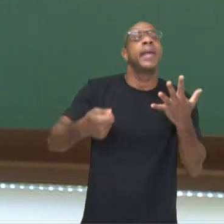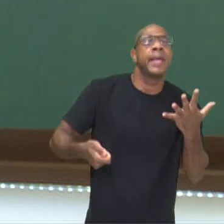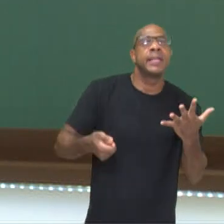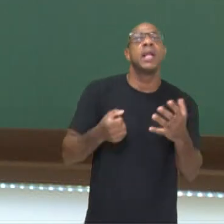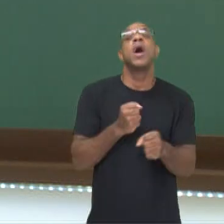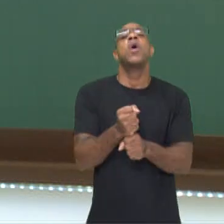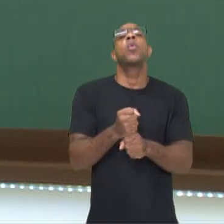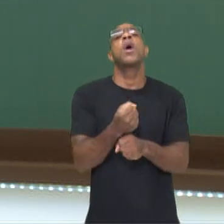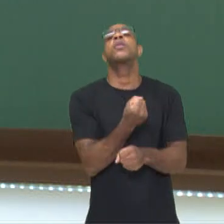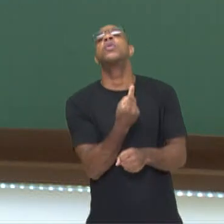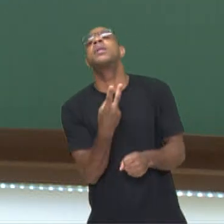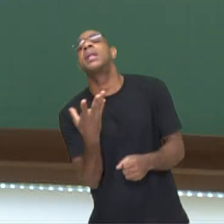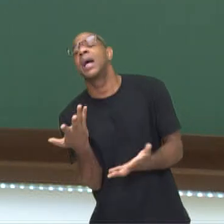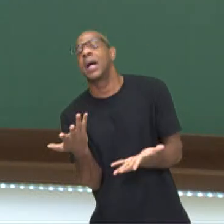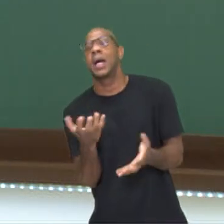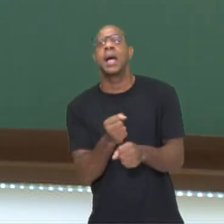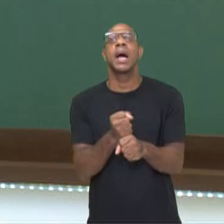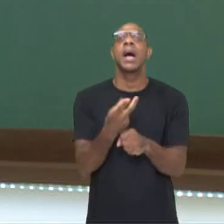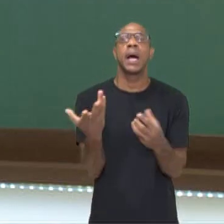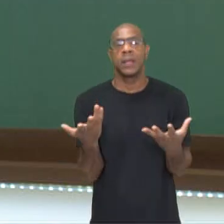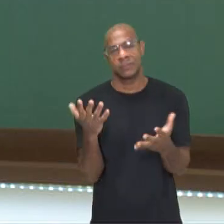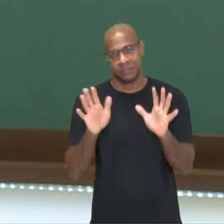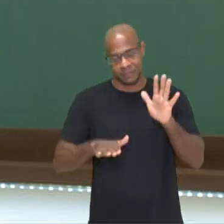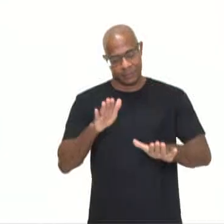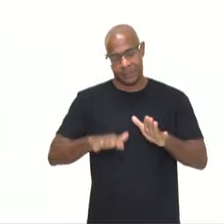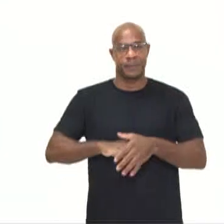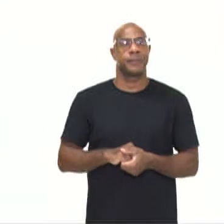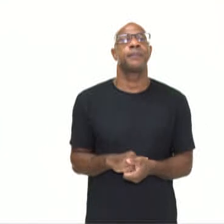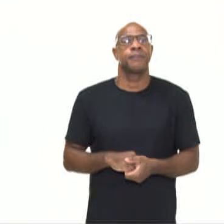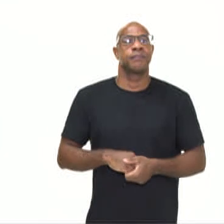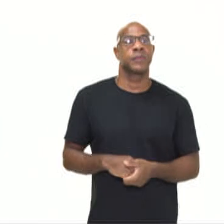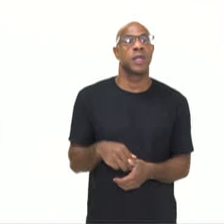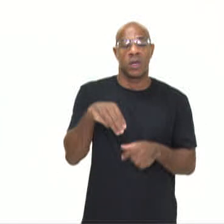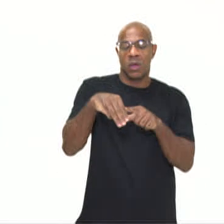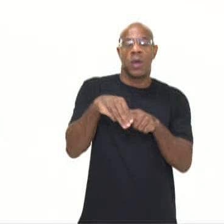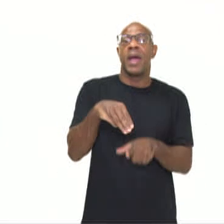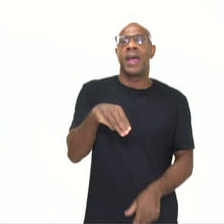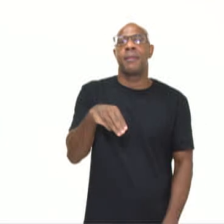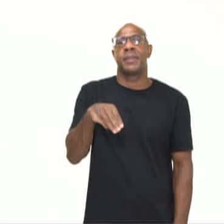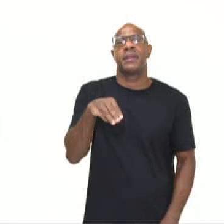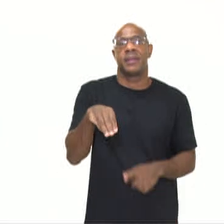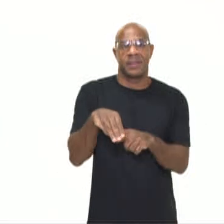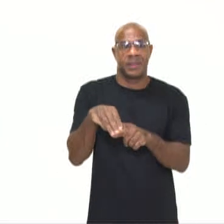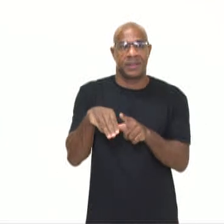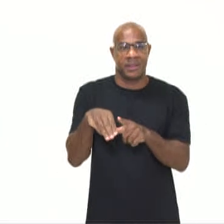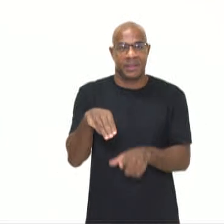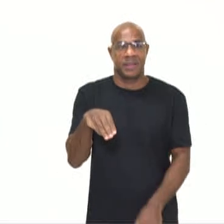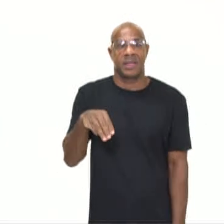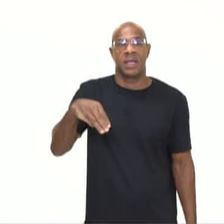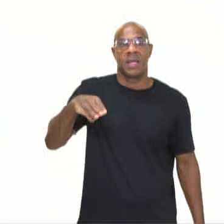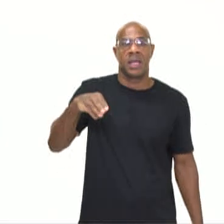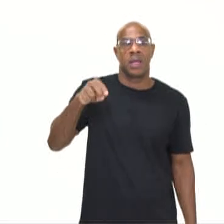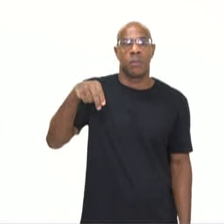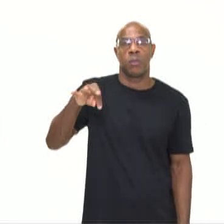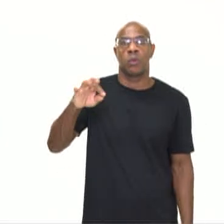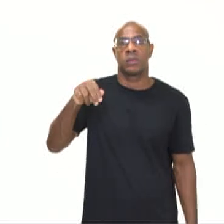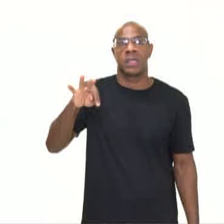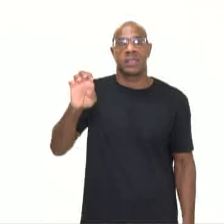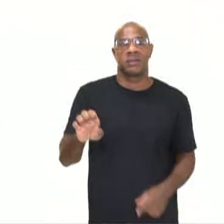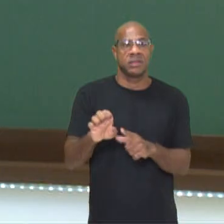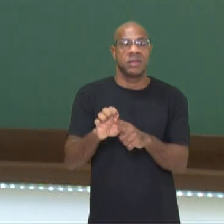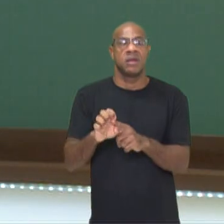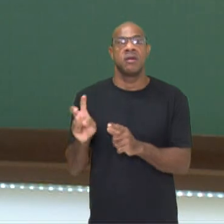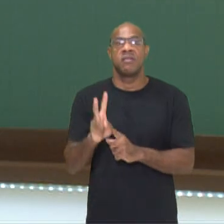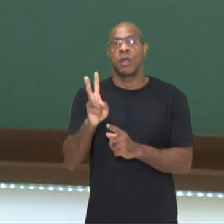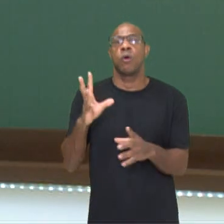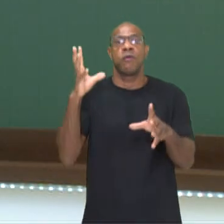aquela operação a qual incidiu os juros. E M é o montante. O que é o montante? O montante é o valor final. O montante